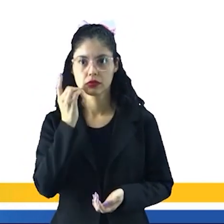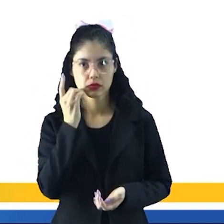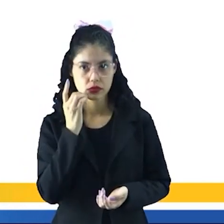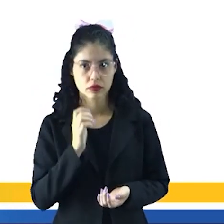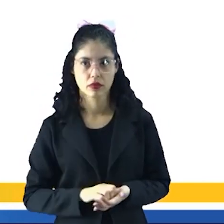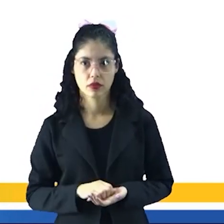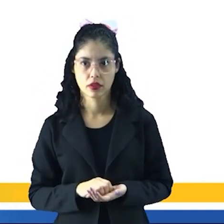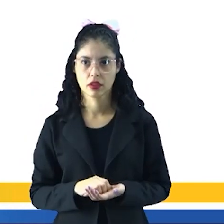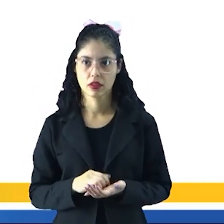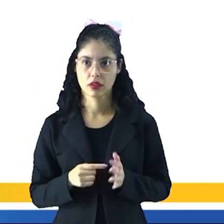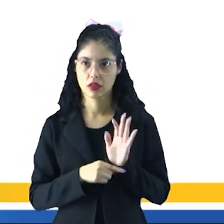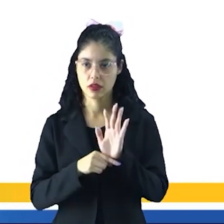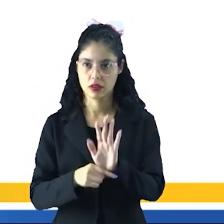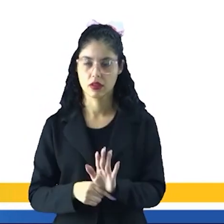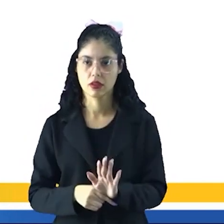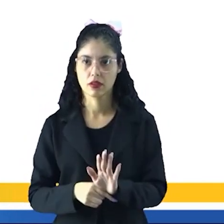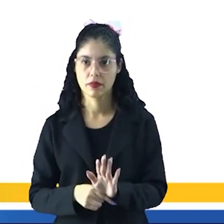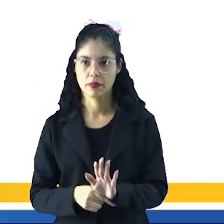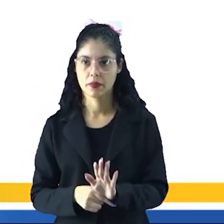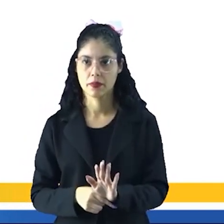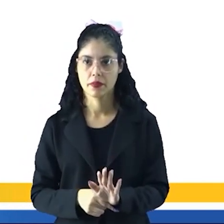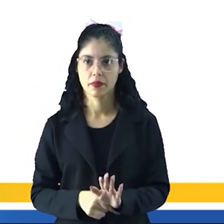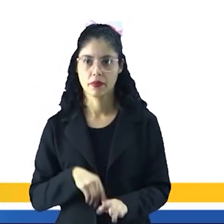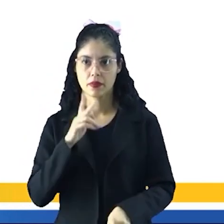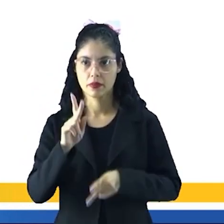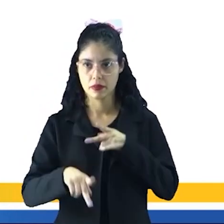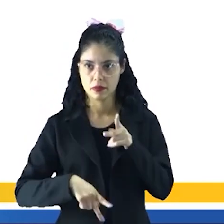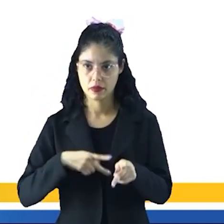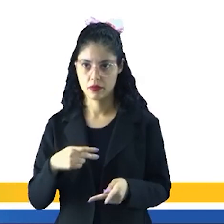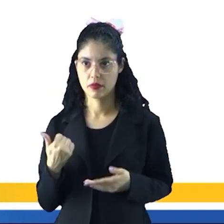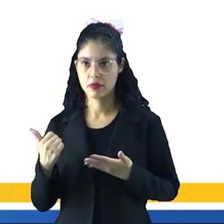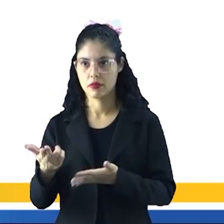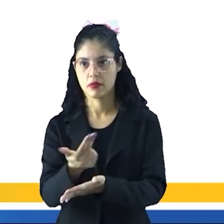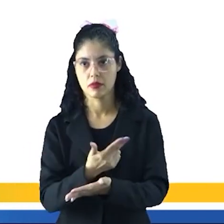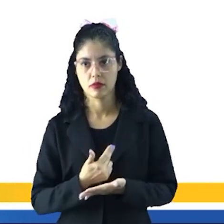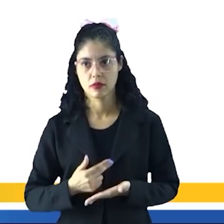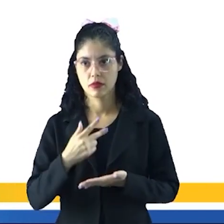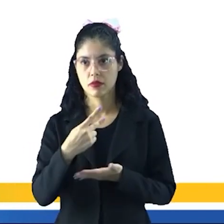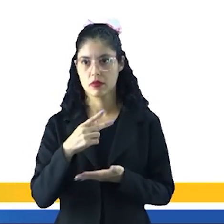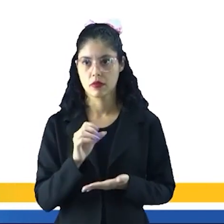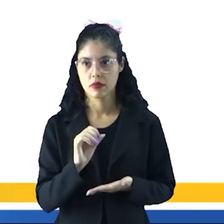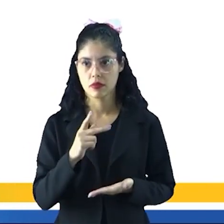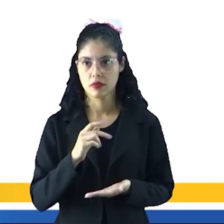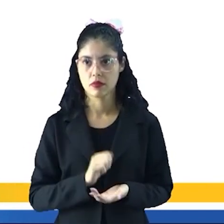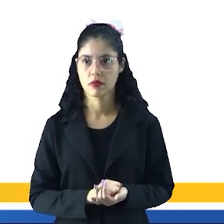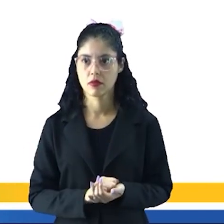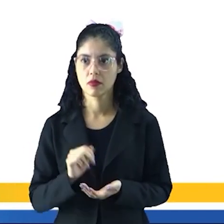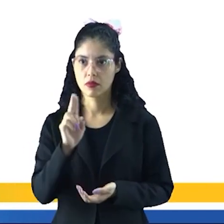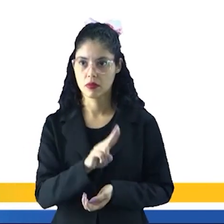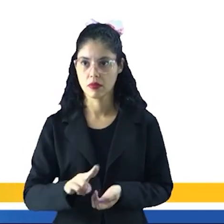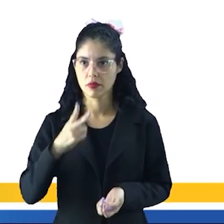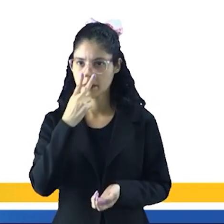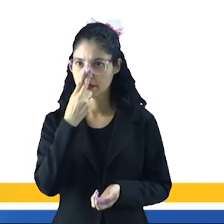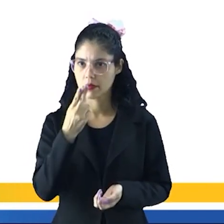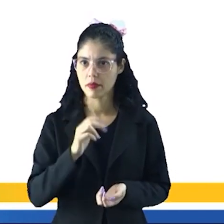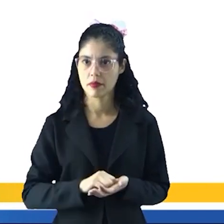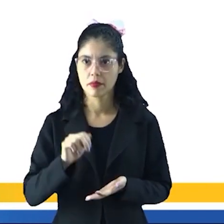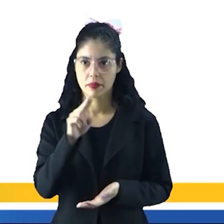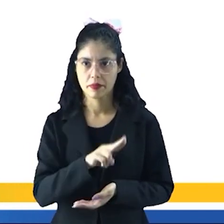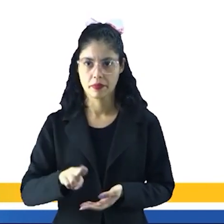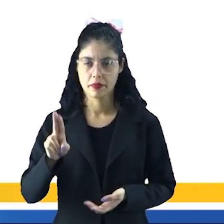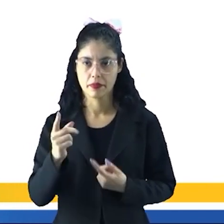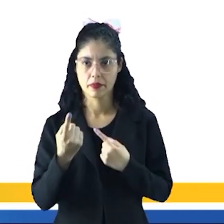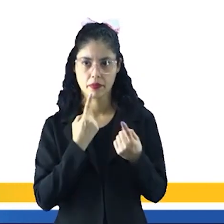sobre o cotidiano. Para transformar suas obras populares, o artista pop usa